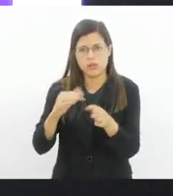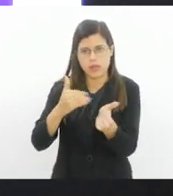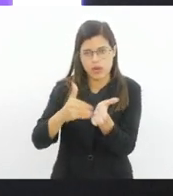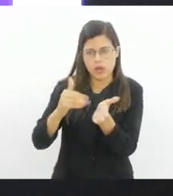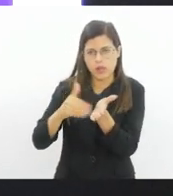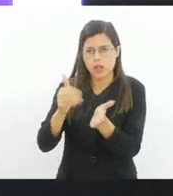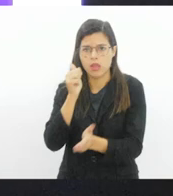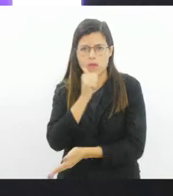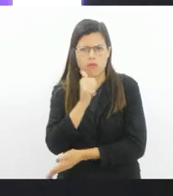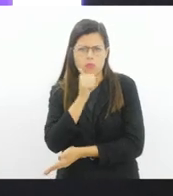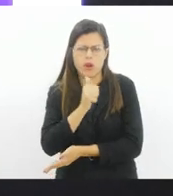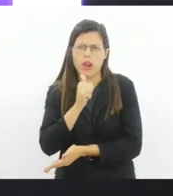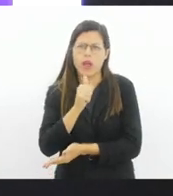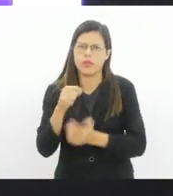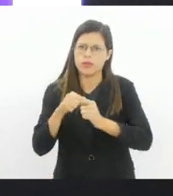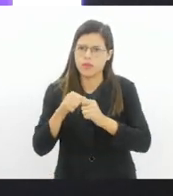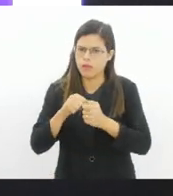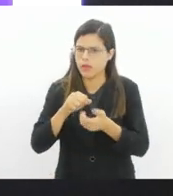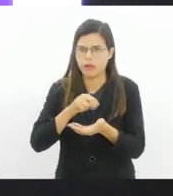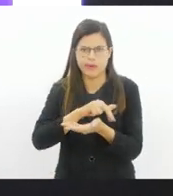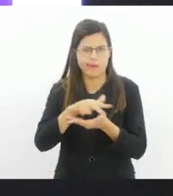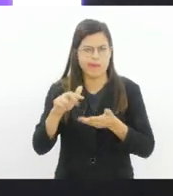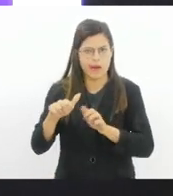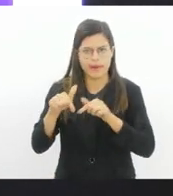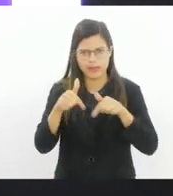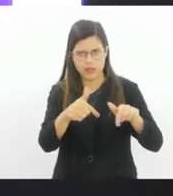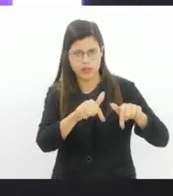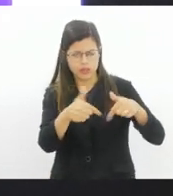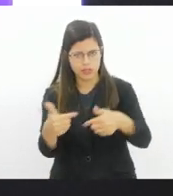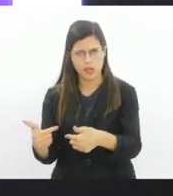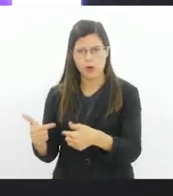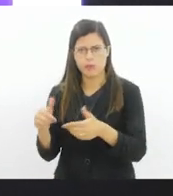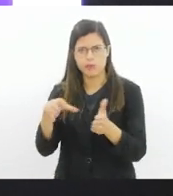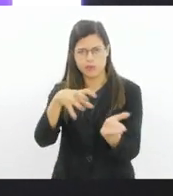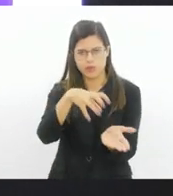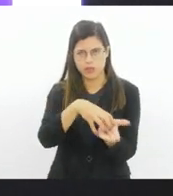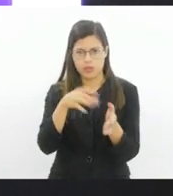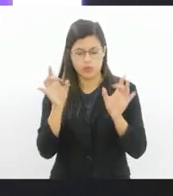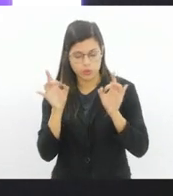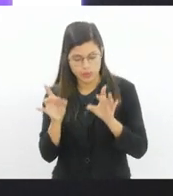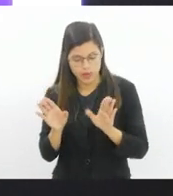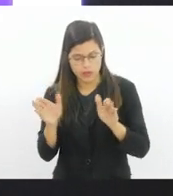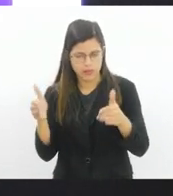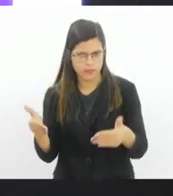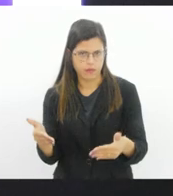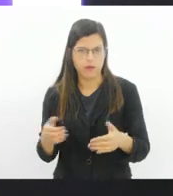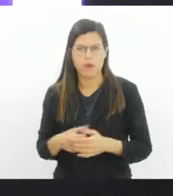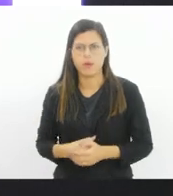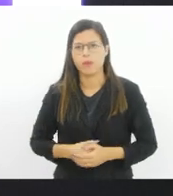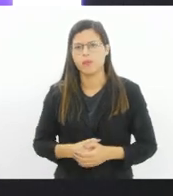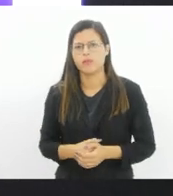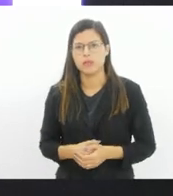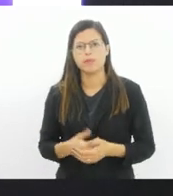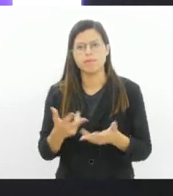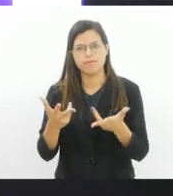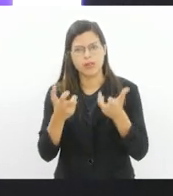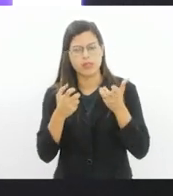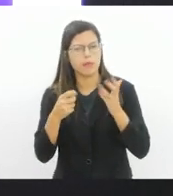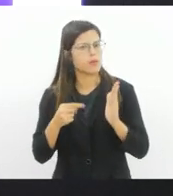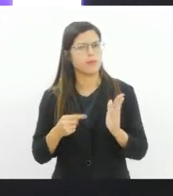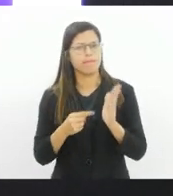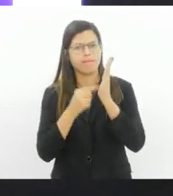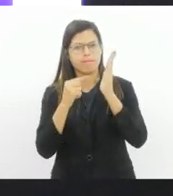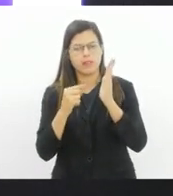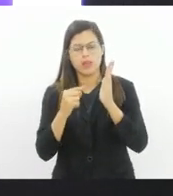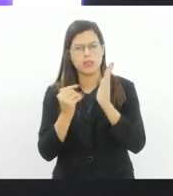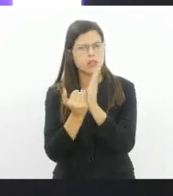vem desenvolvendo uma série de ações a partir dos centros especializados. Então, a gente tem observado essa maior notificação, ou seja, as mulheres